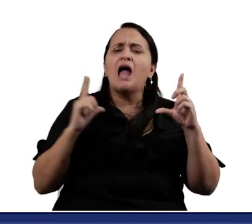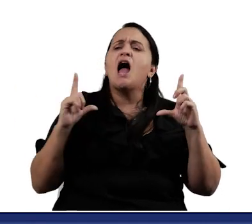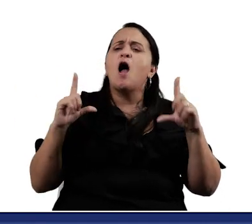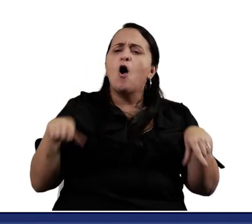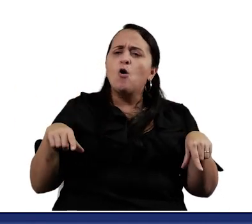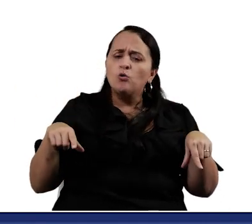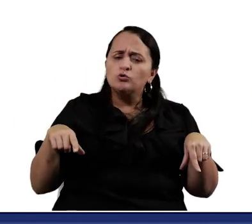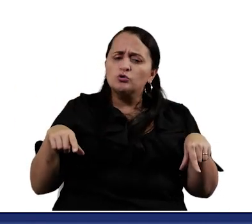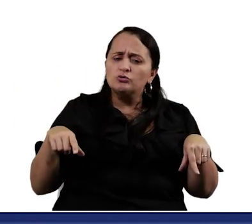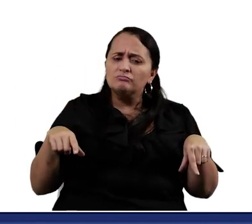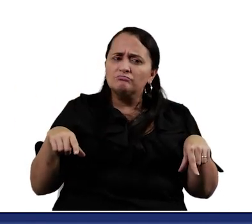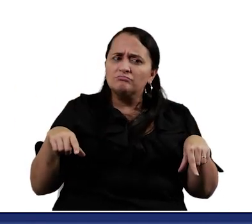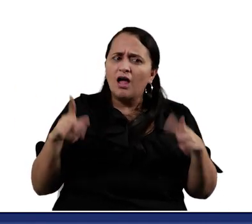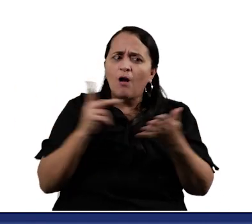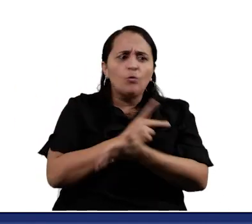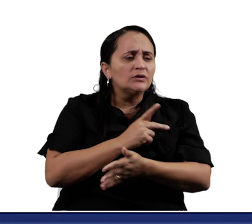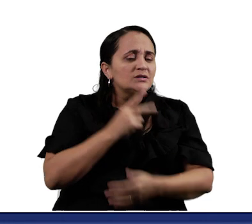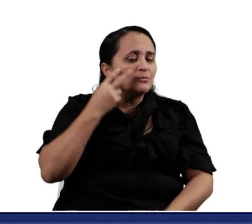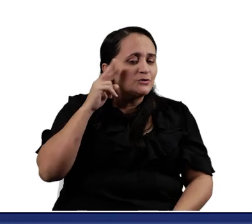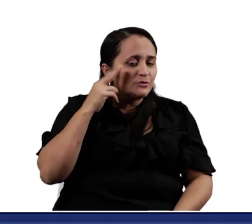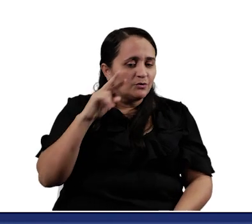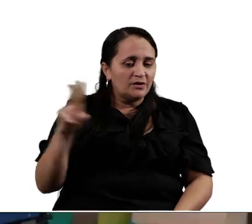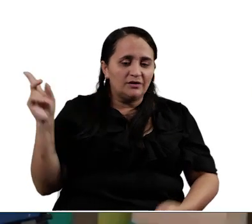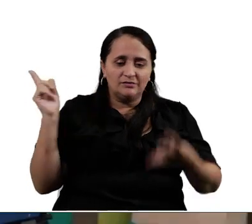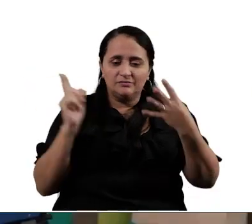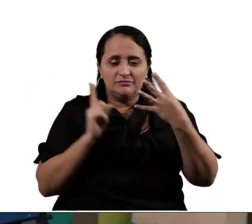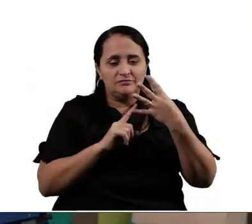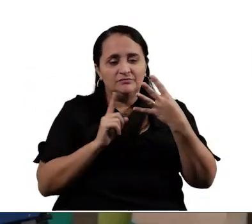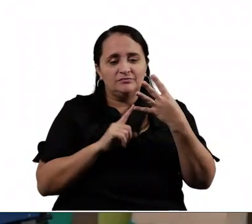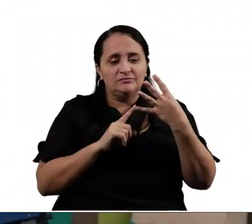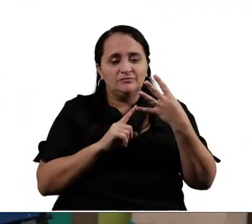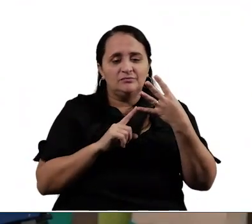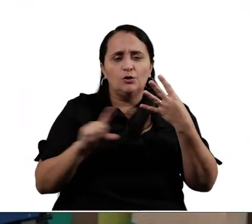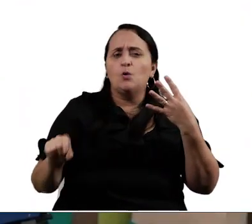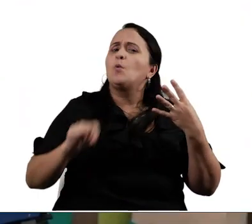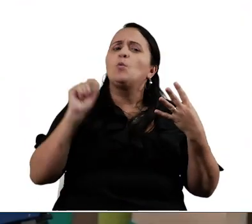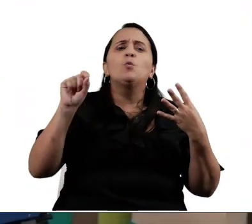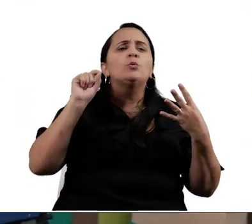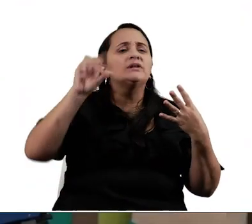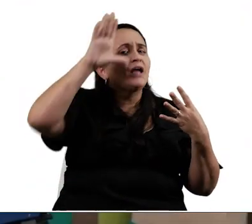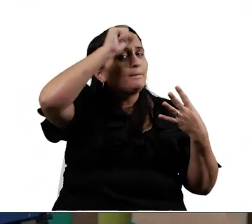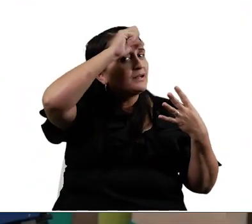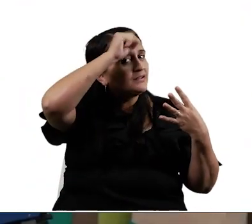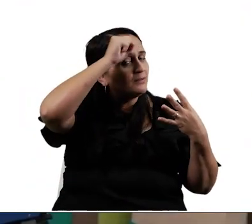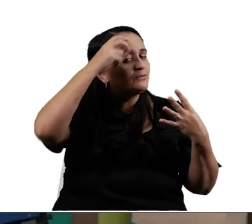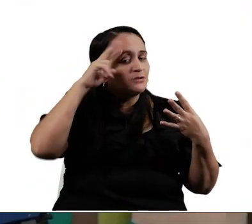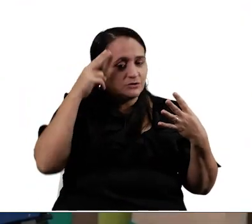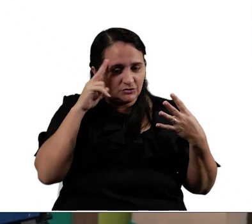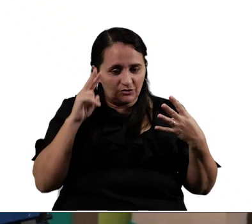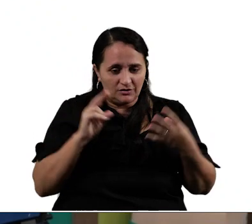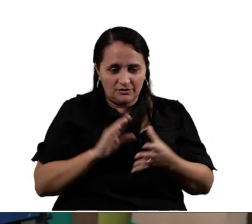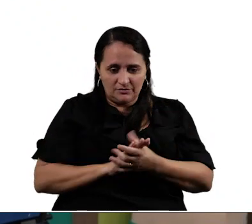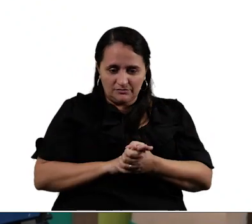essa história traz, um ensinamento, né? O que aprendemos com essa história? Vamos lá responder essas perguntas? Então,